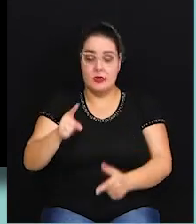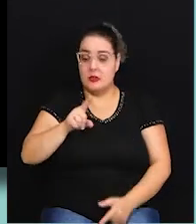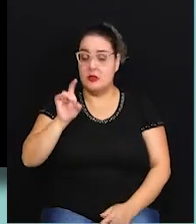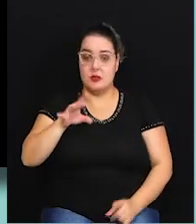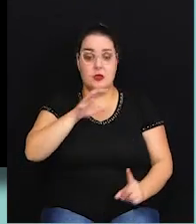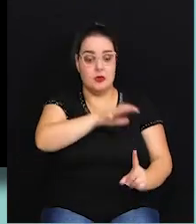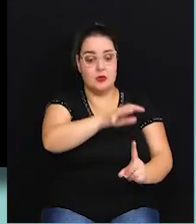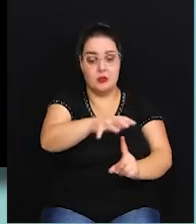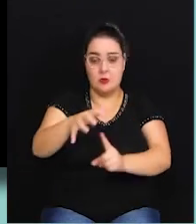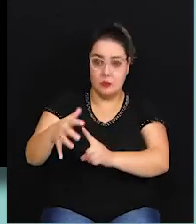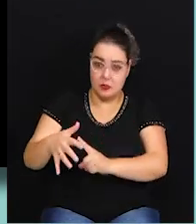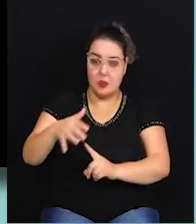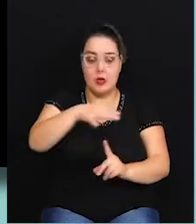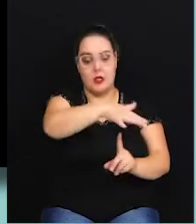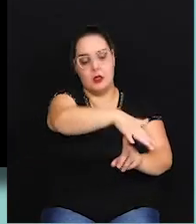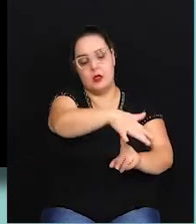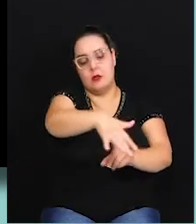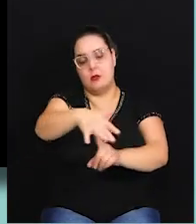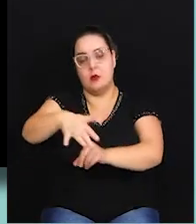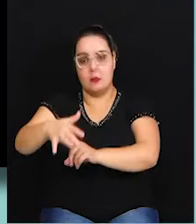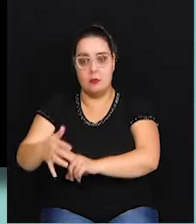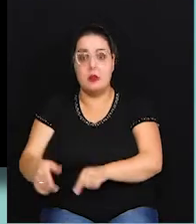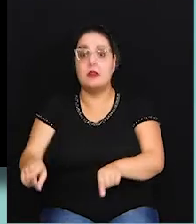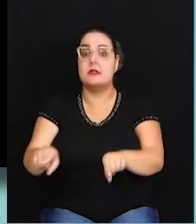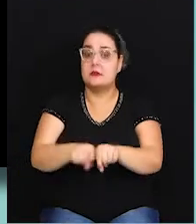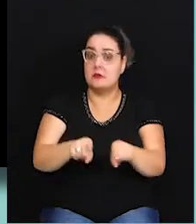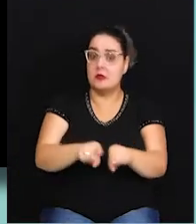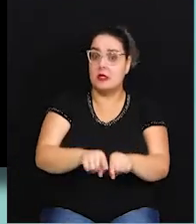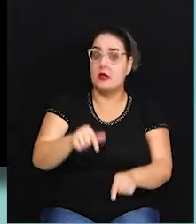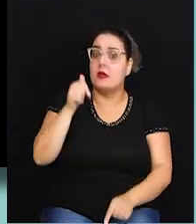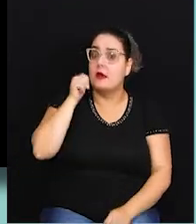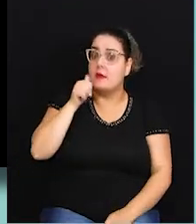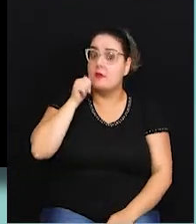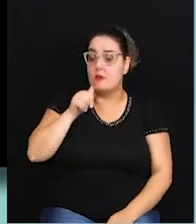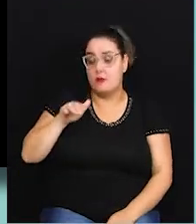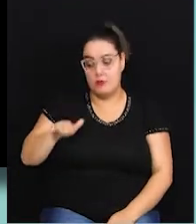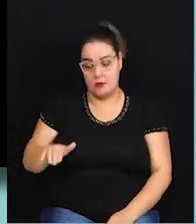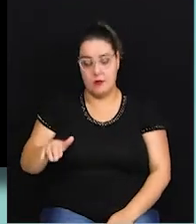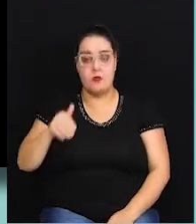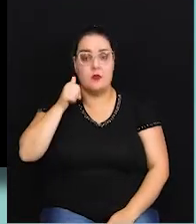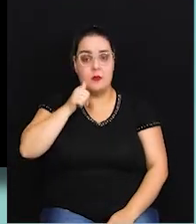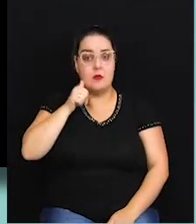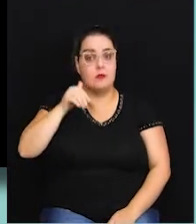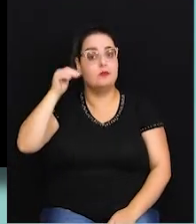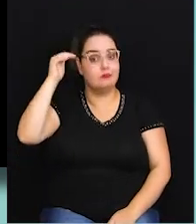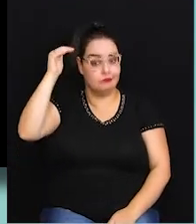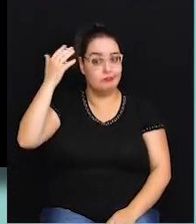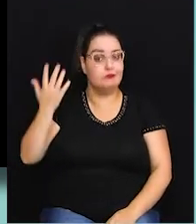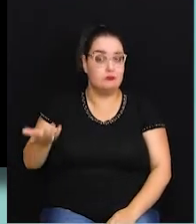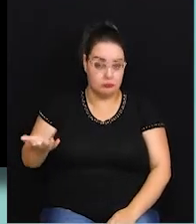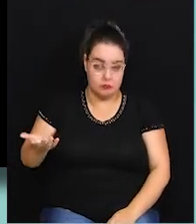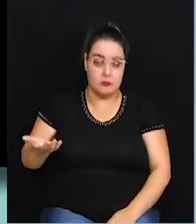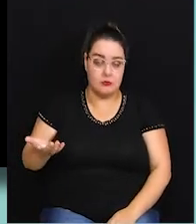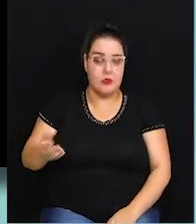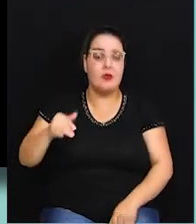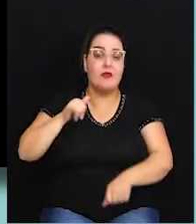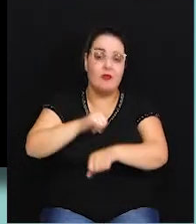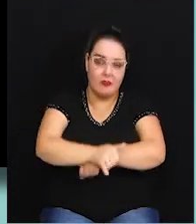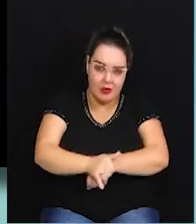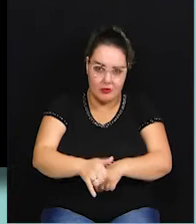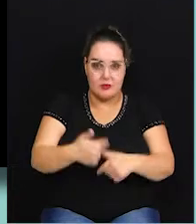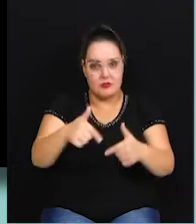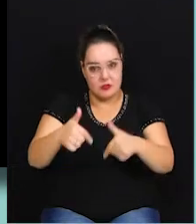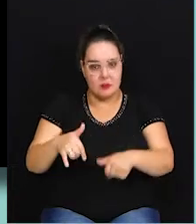mas também atinge milhares de mulheres e meninas que muitas vezes faltam às escolas por não possuírem absorventes.